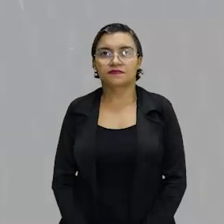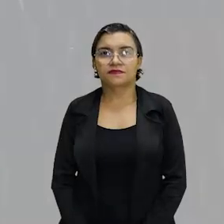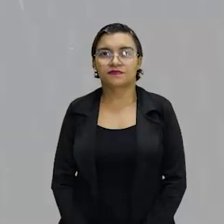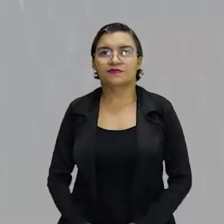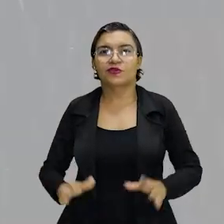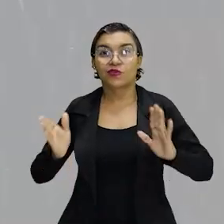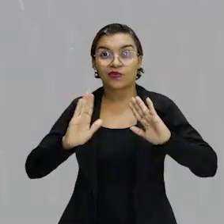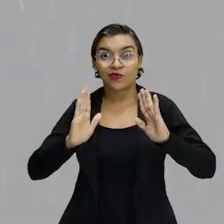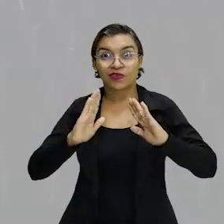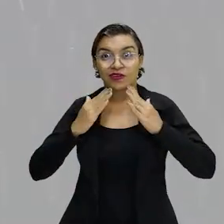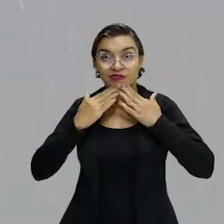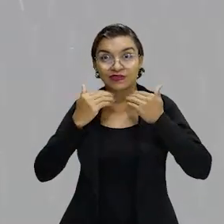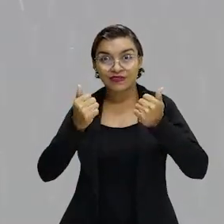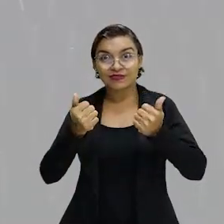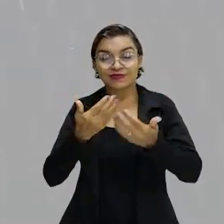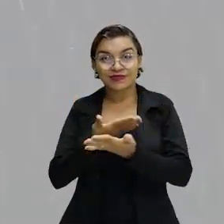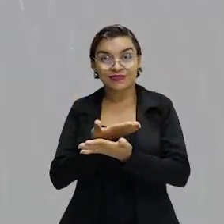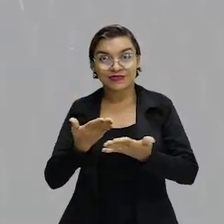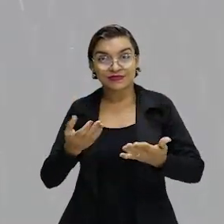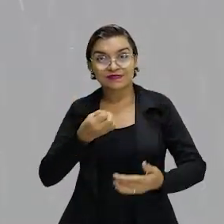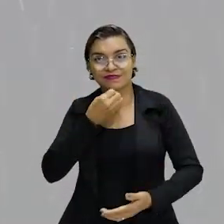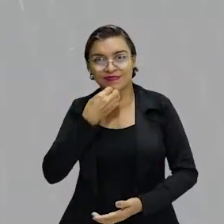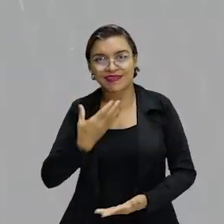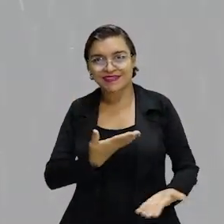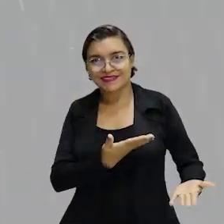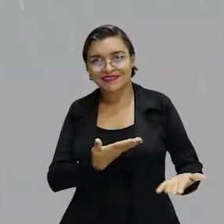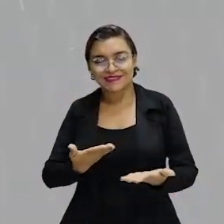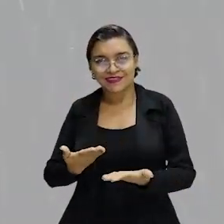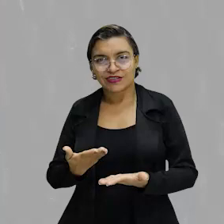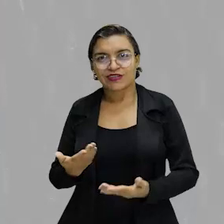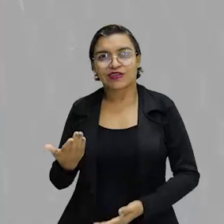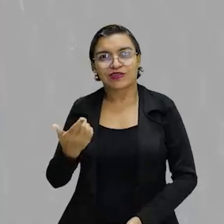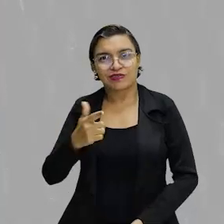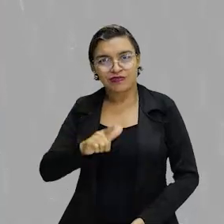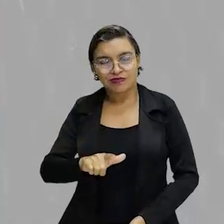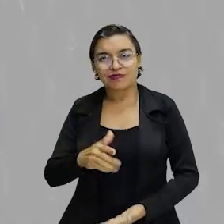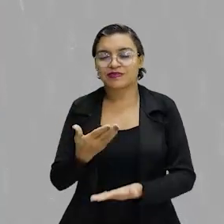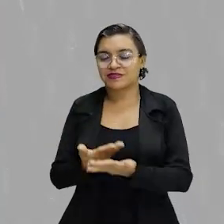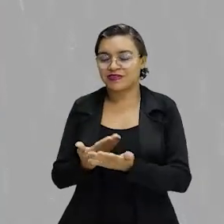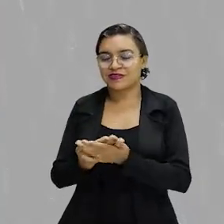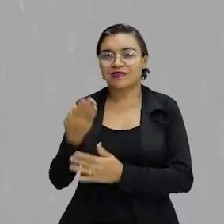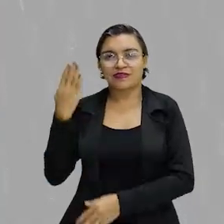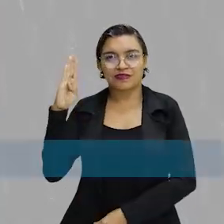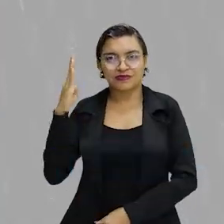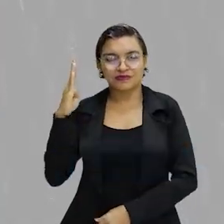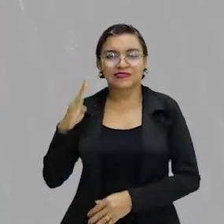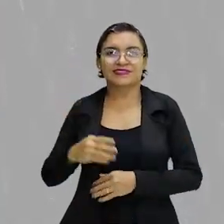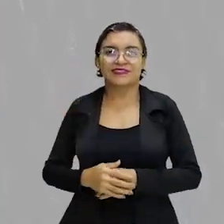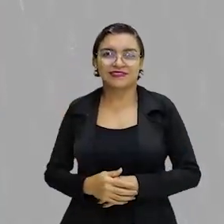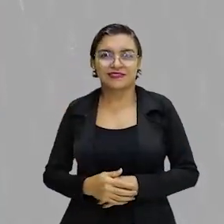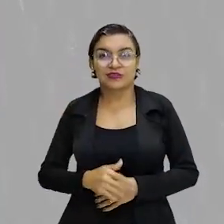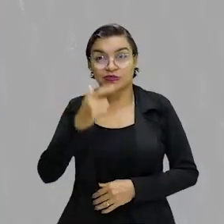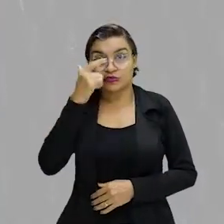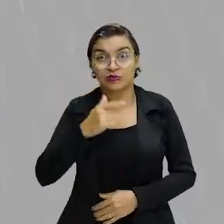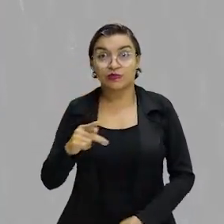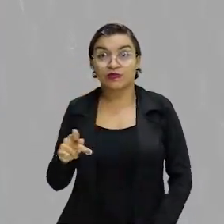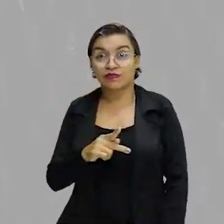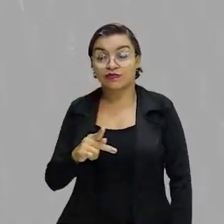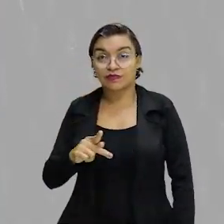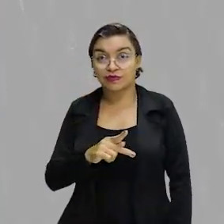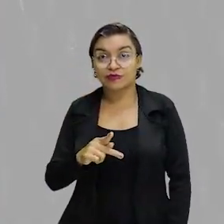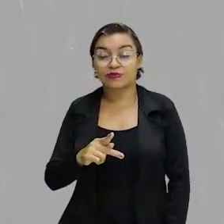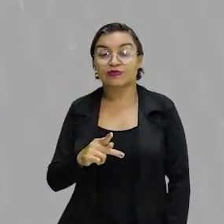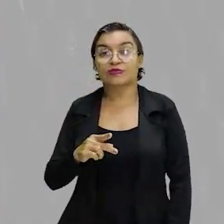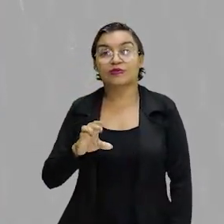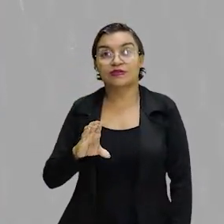E aí, pessoal, tudo bem com vocês? Sejam bem-vindos a mais uma aula de biologia aqui do Fica em Casa Aprendendo. Eu sou o professor Celso